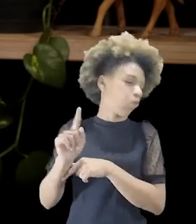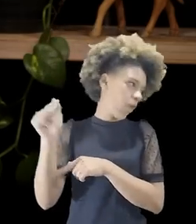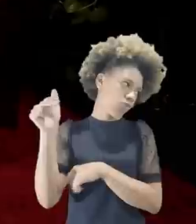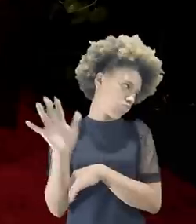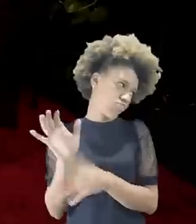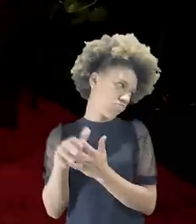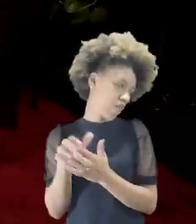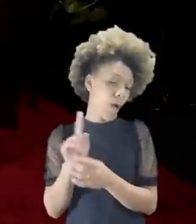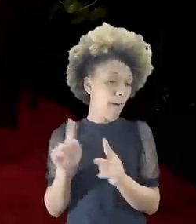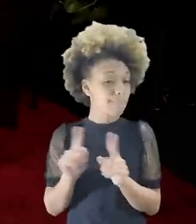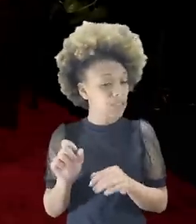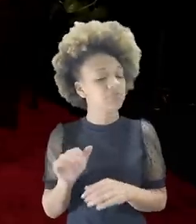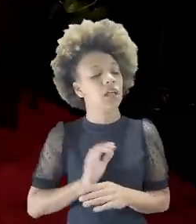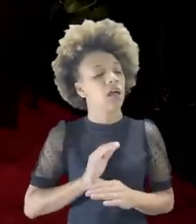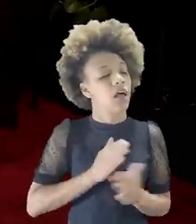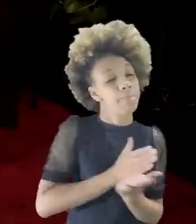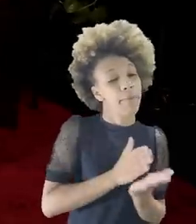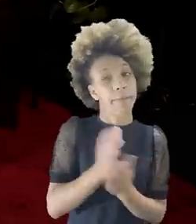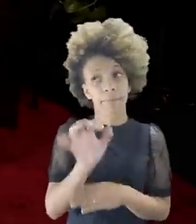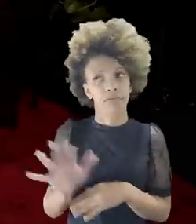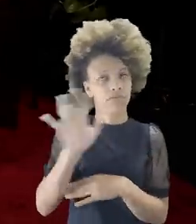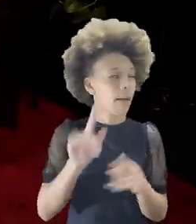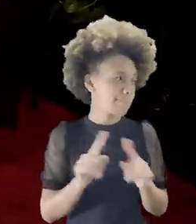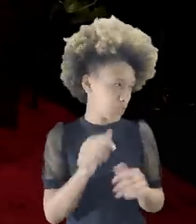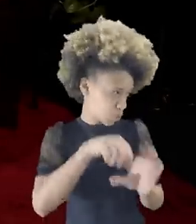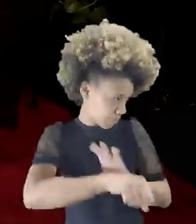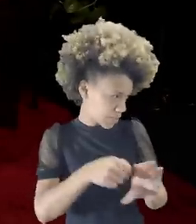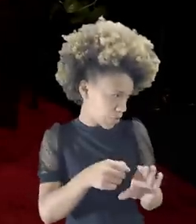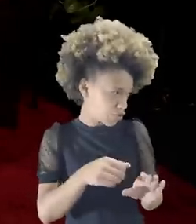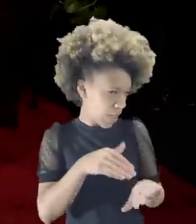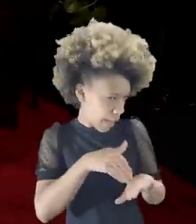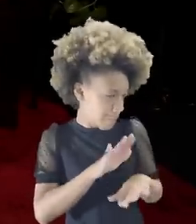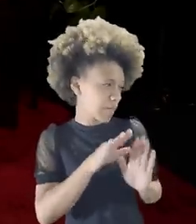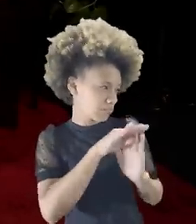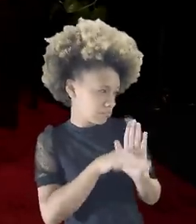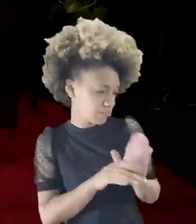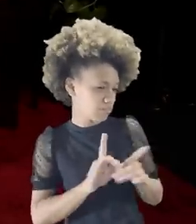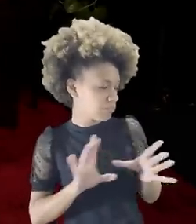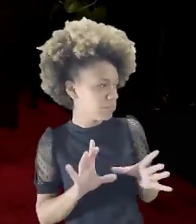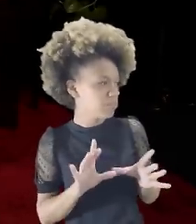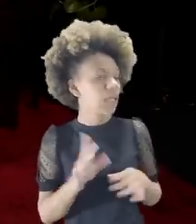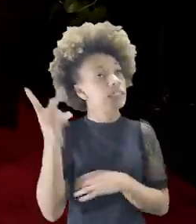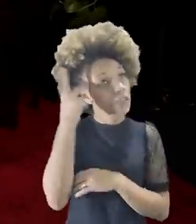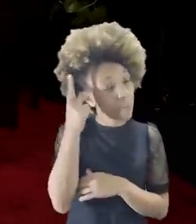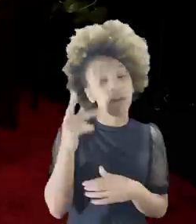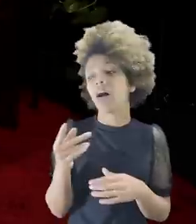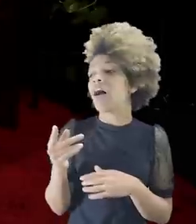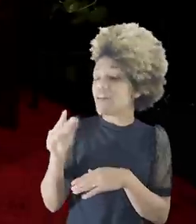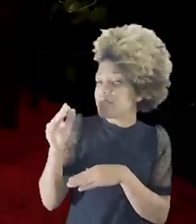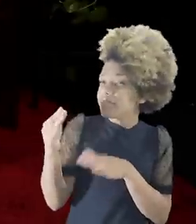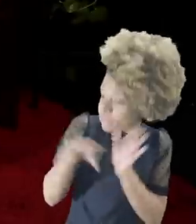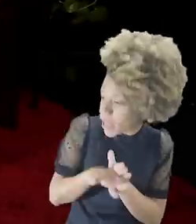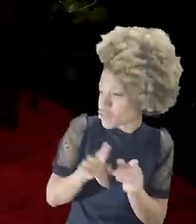jogador de todo lugar do Brasil O basquete é menos democratizado se os grandes jogadores de basquete eles vendem centros também São Paulo vem mas mas